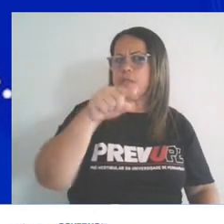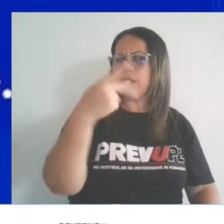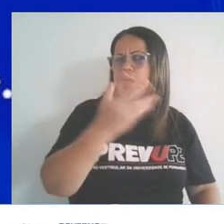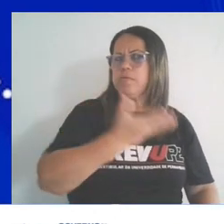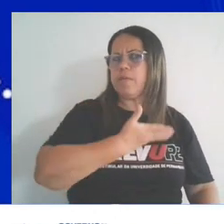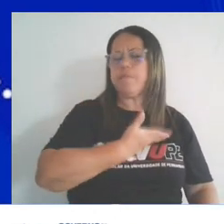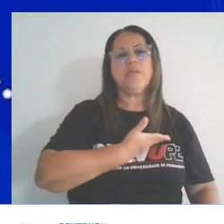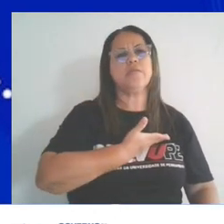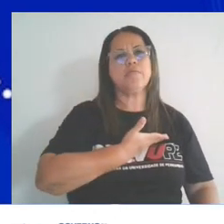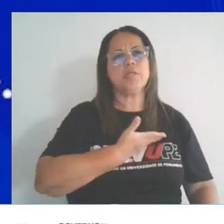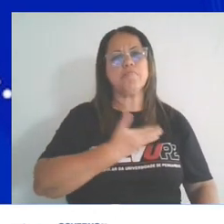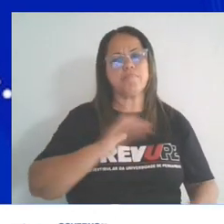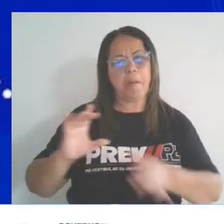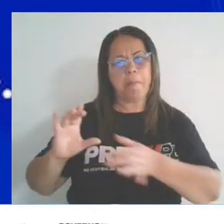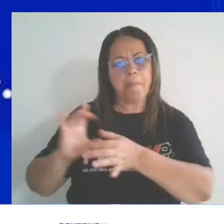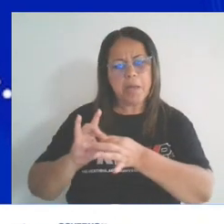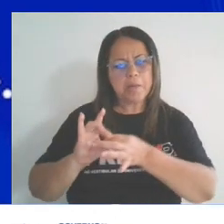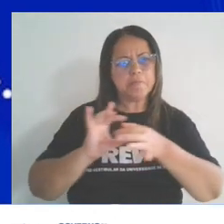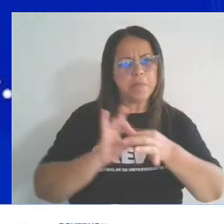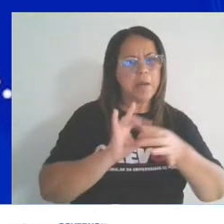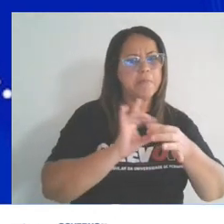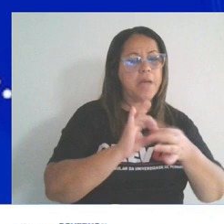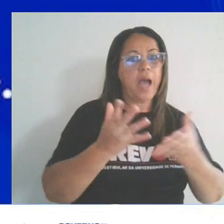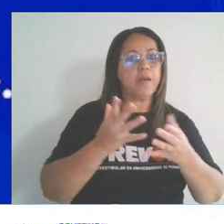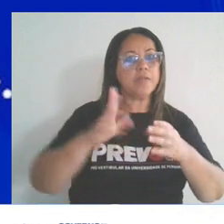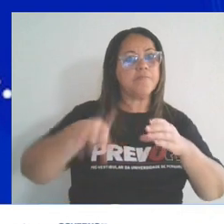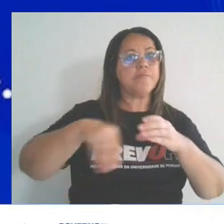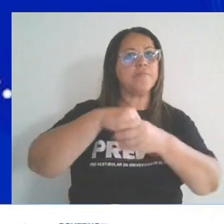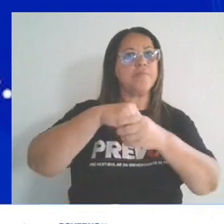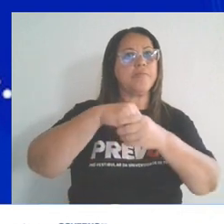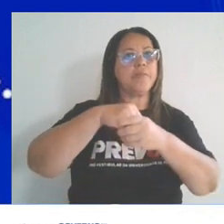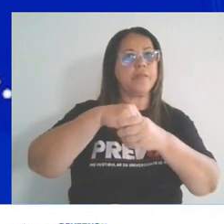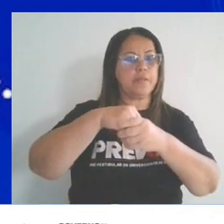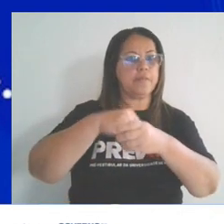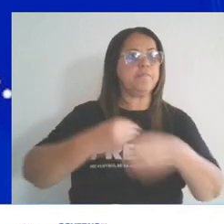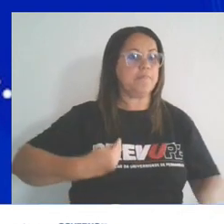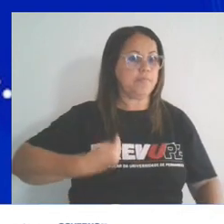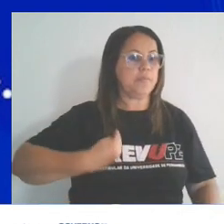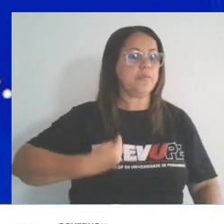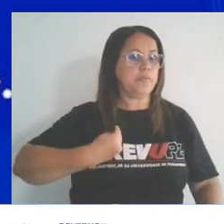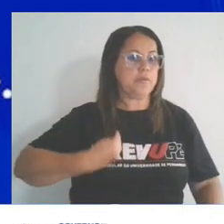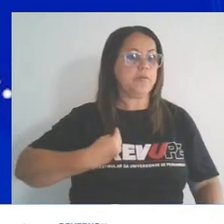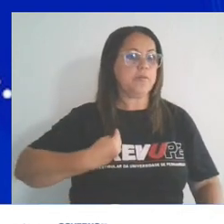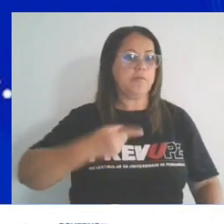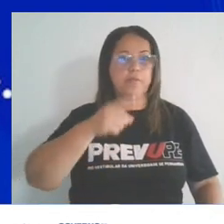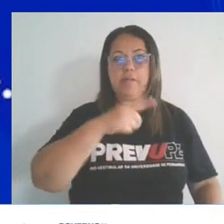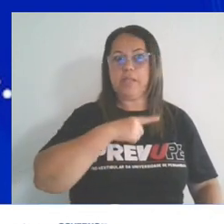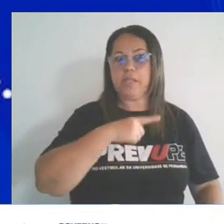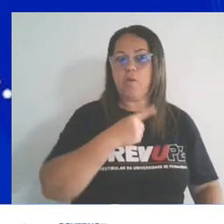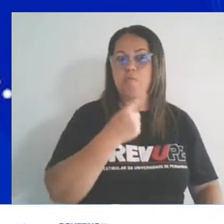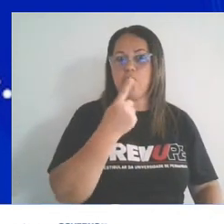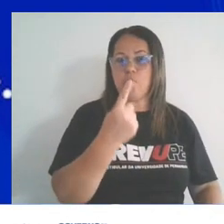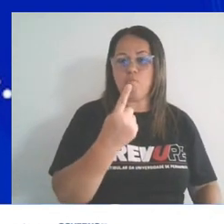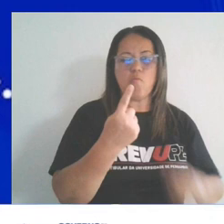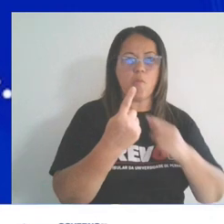elas vão se cristalizar agora dentro de uma relação online. Você vai ter um núcleo de